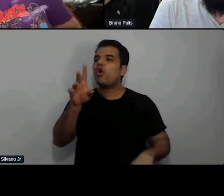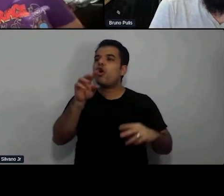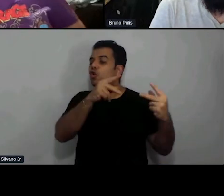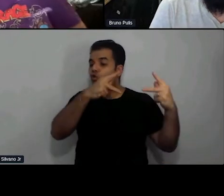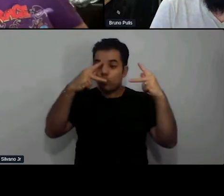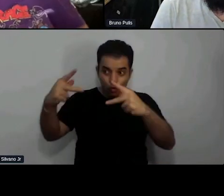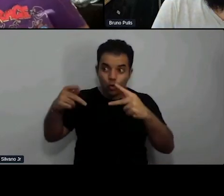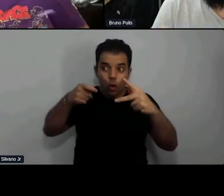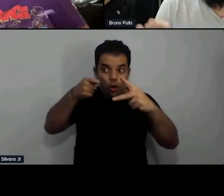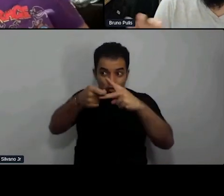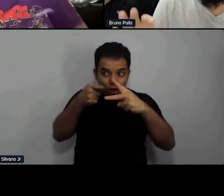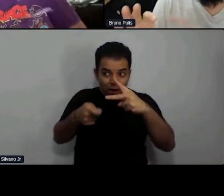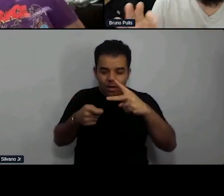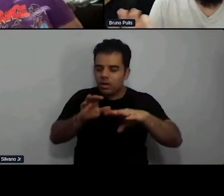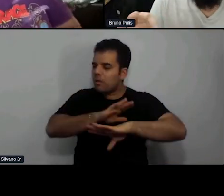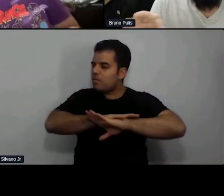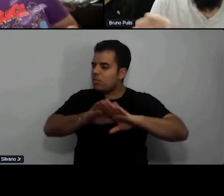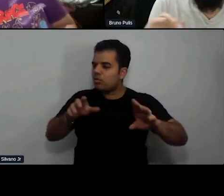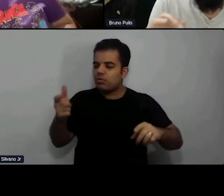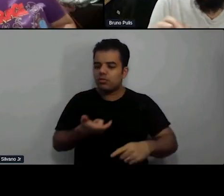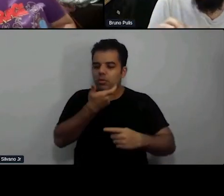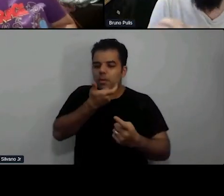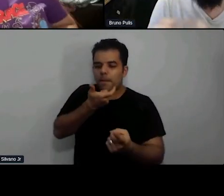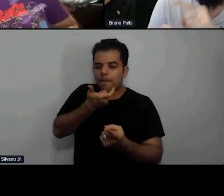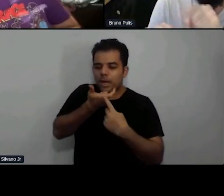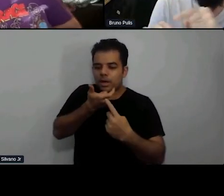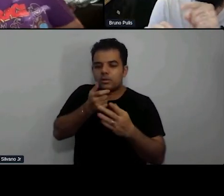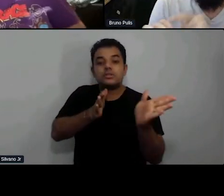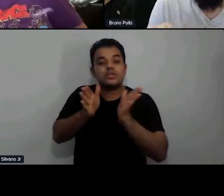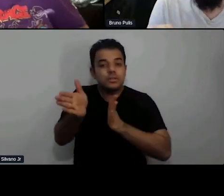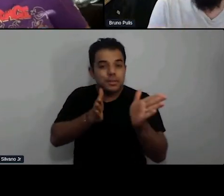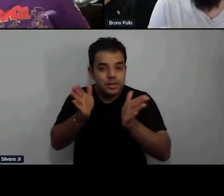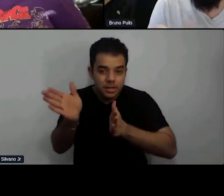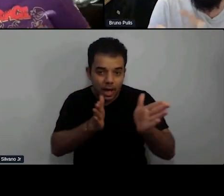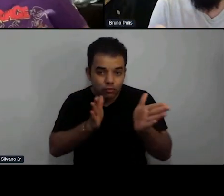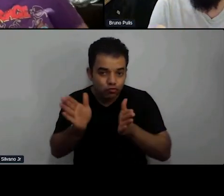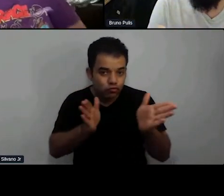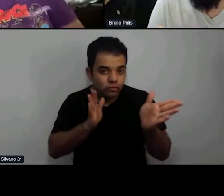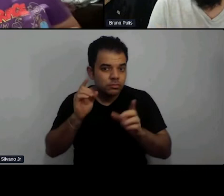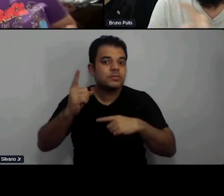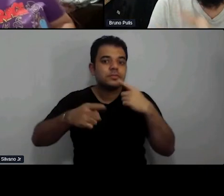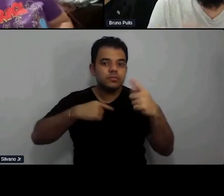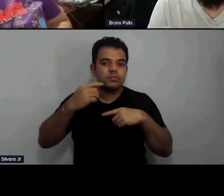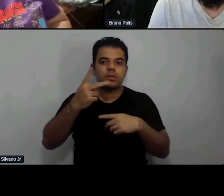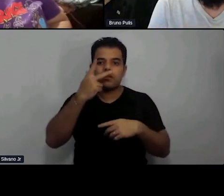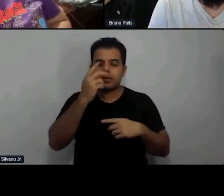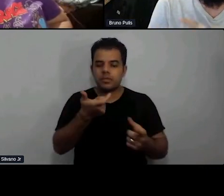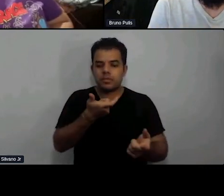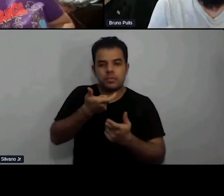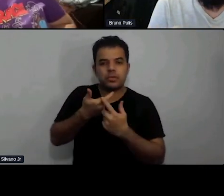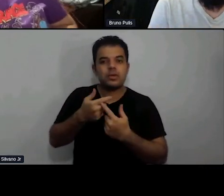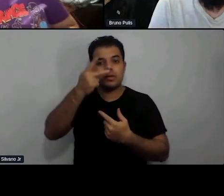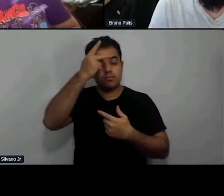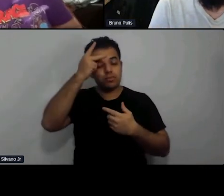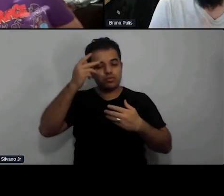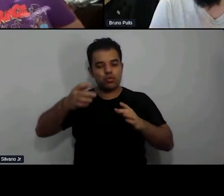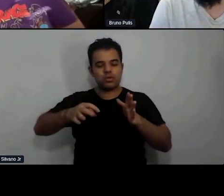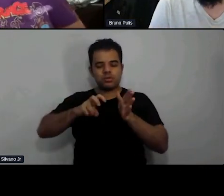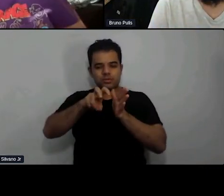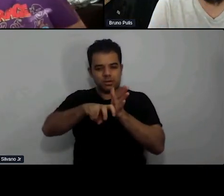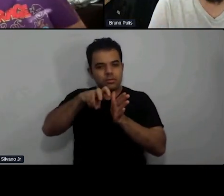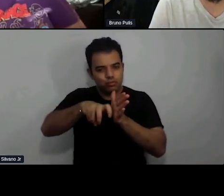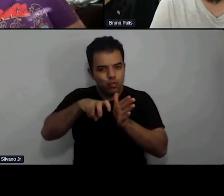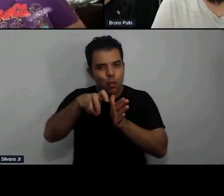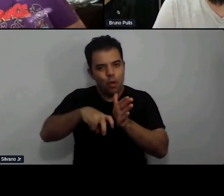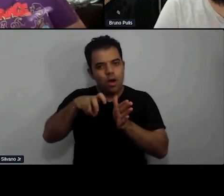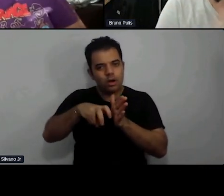ali, ele vai gerar um botãozinho de acessibilidade, geralmente esse botãozinho é um ícone de uma pessoa de cadeira de roda, e quando você clica